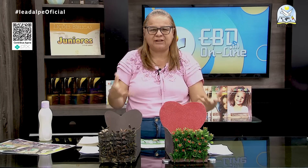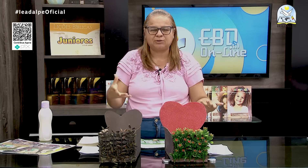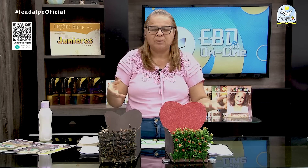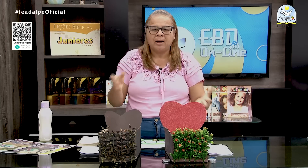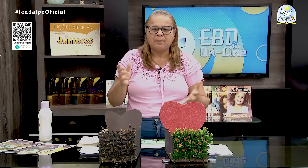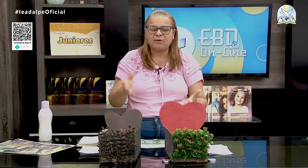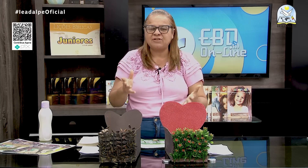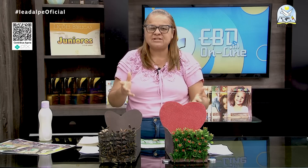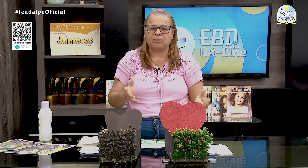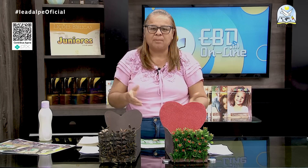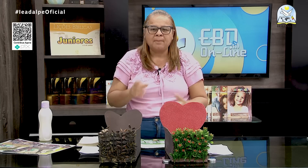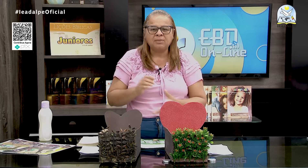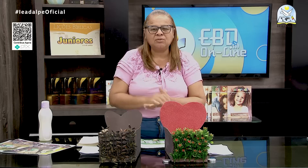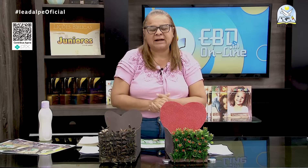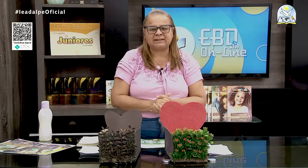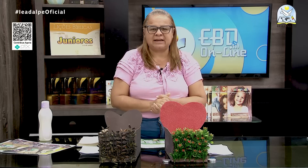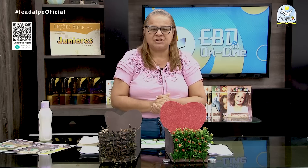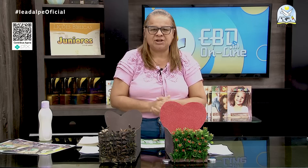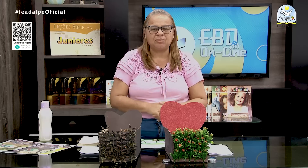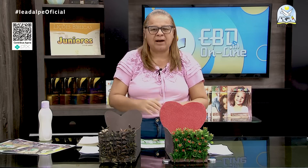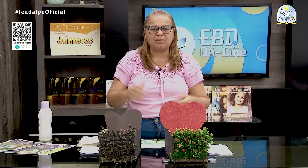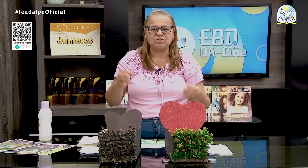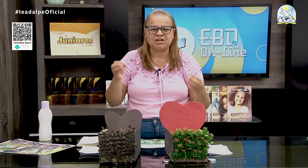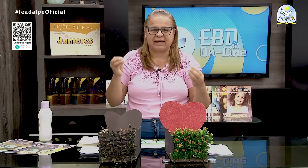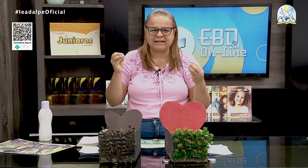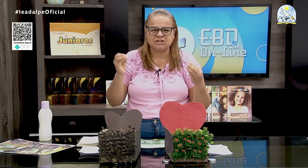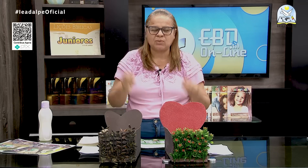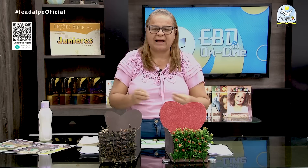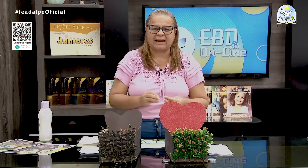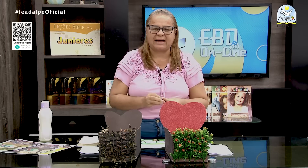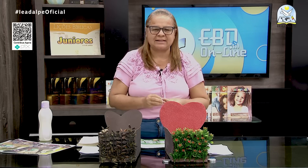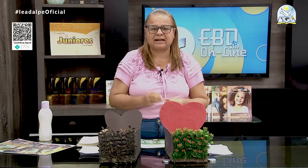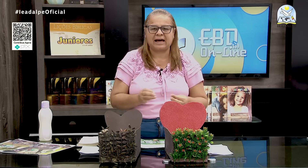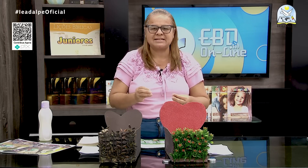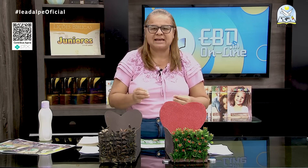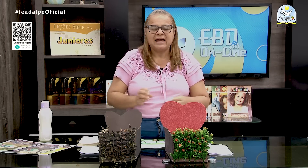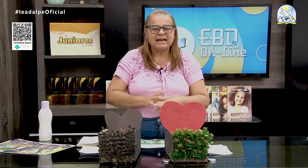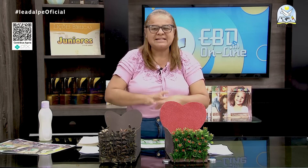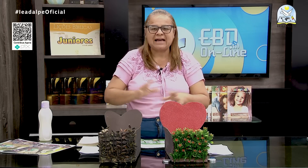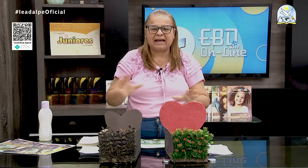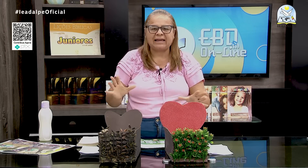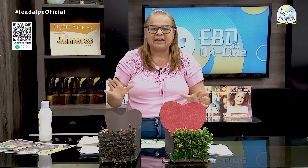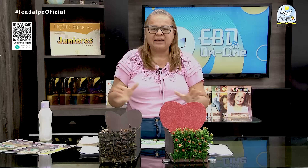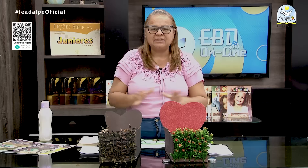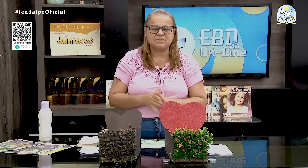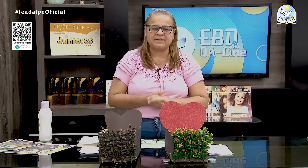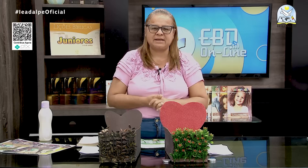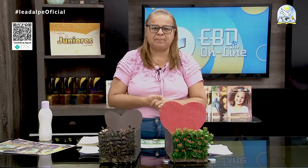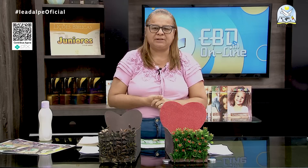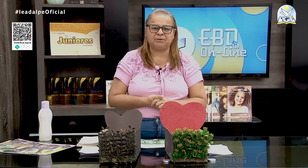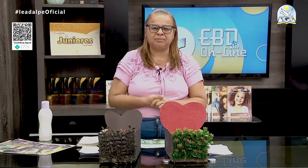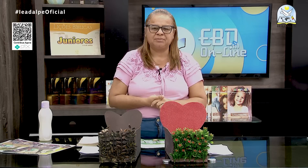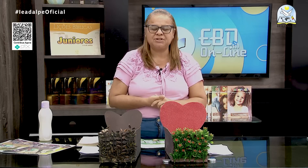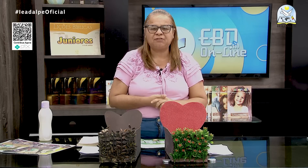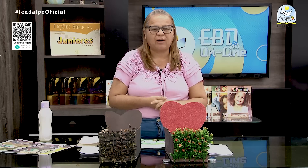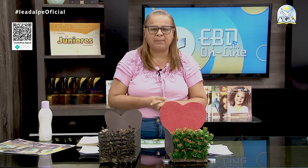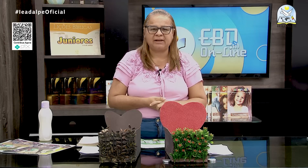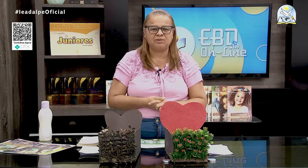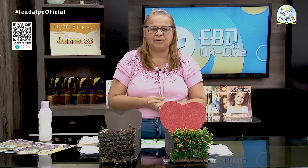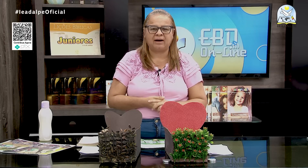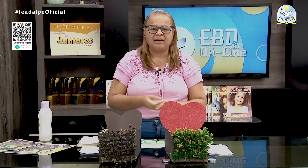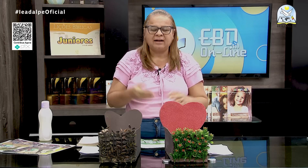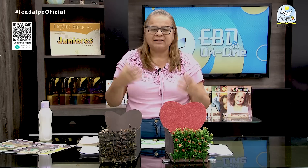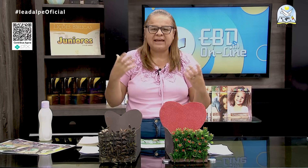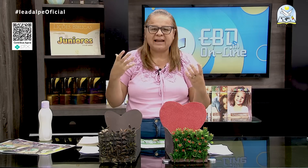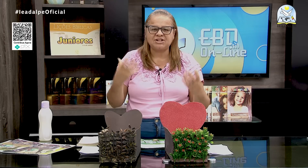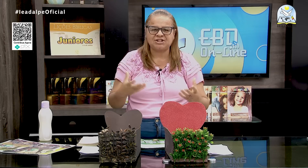bem-vindo pensou Nunca deixe um aluno chegar na sua classe e sair despercebido de forma